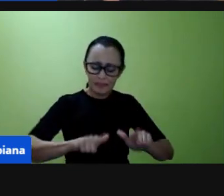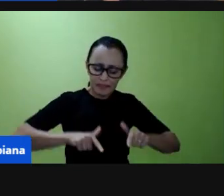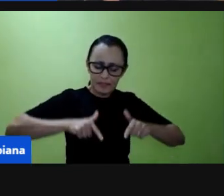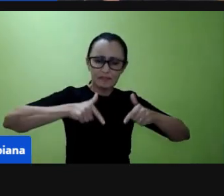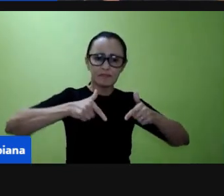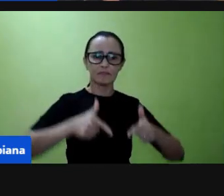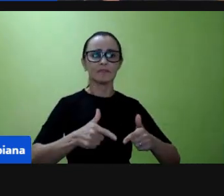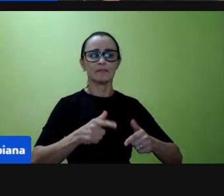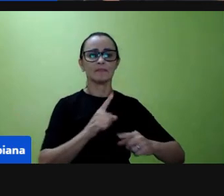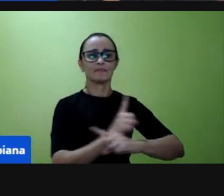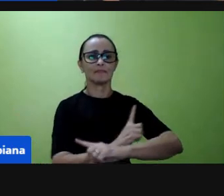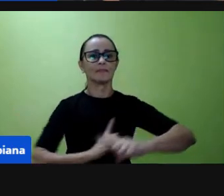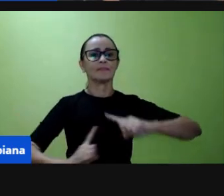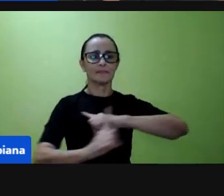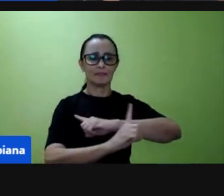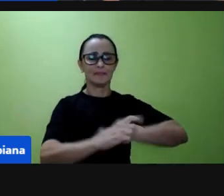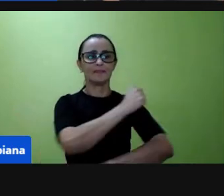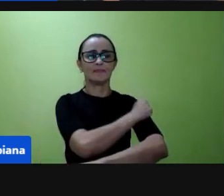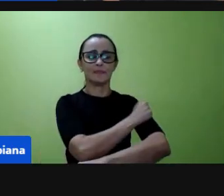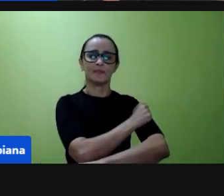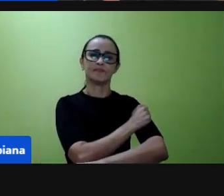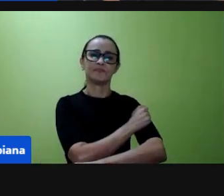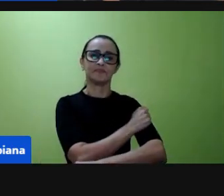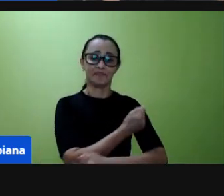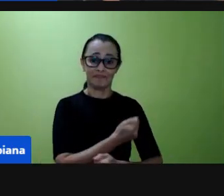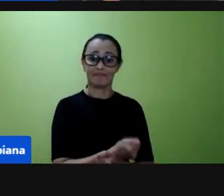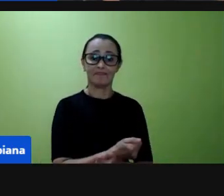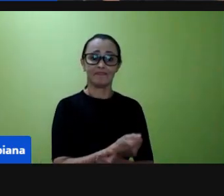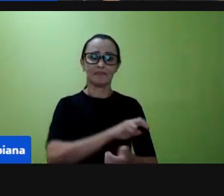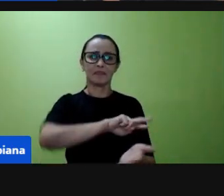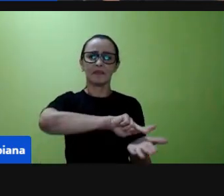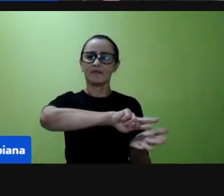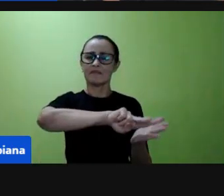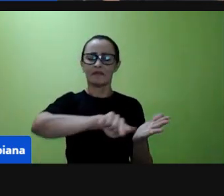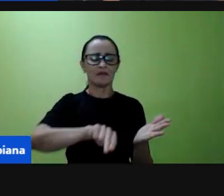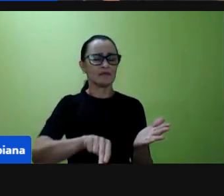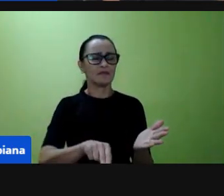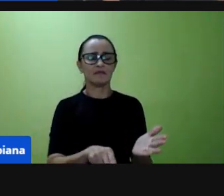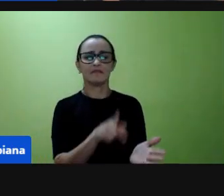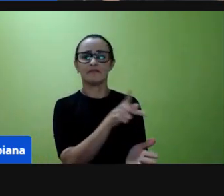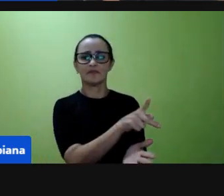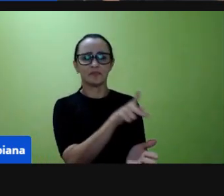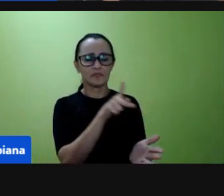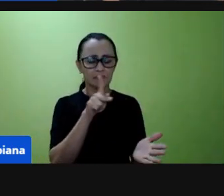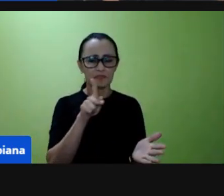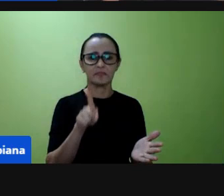A gente ouve os professores falando isso, né? Como os professores têm se